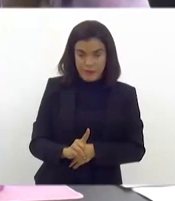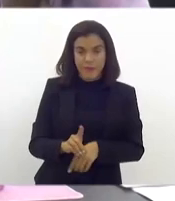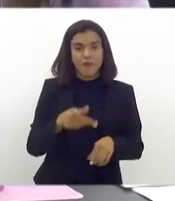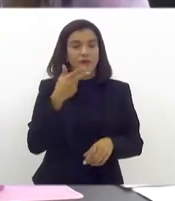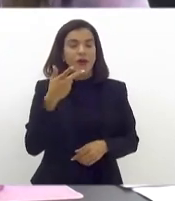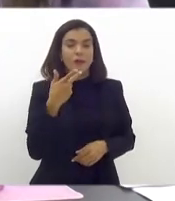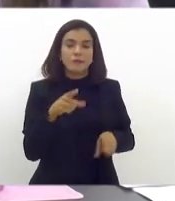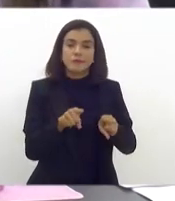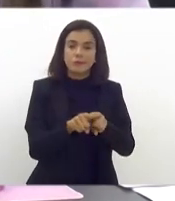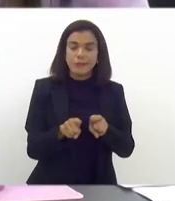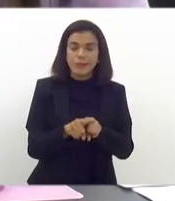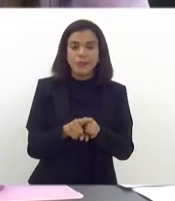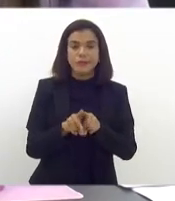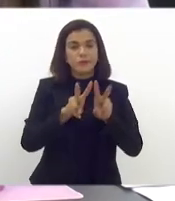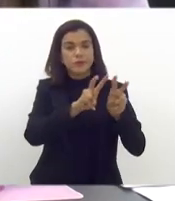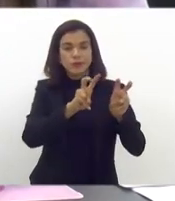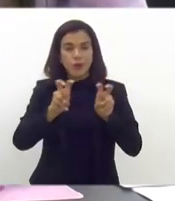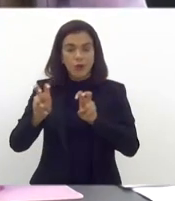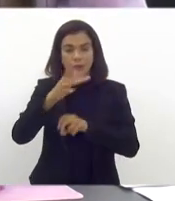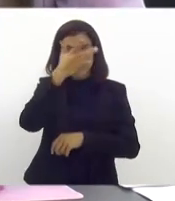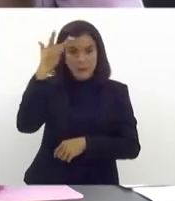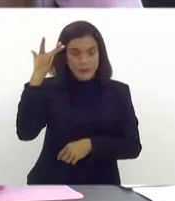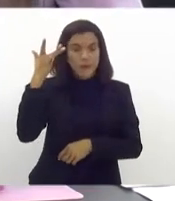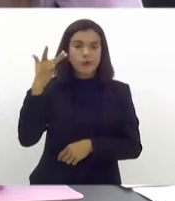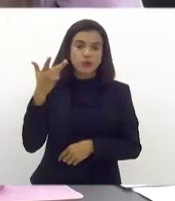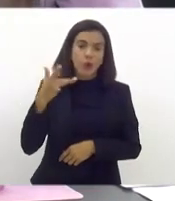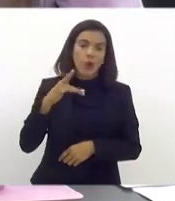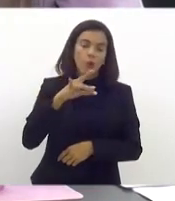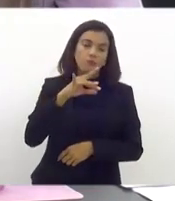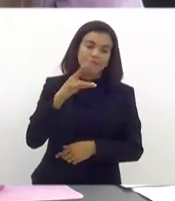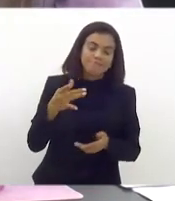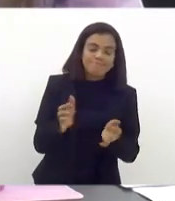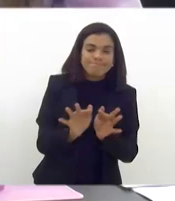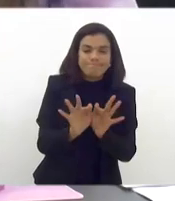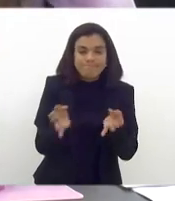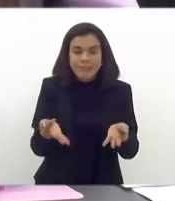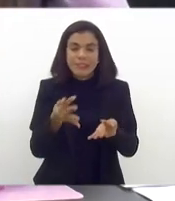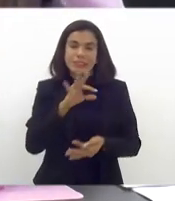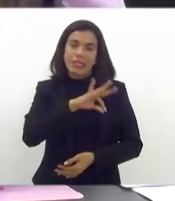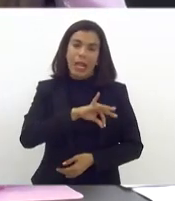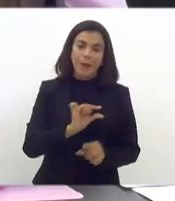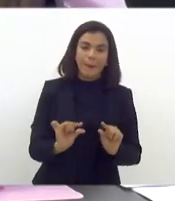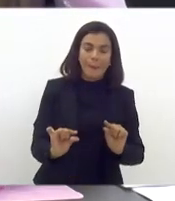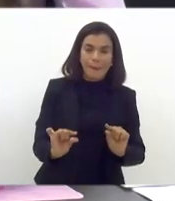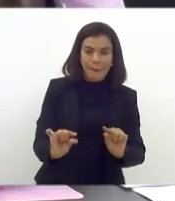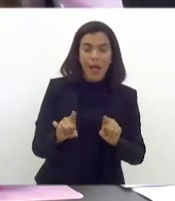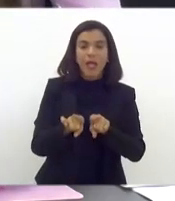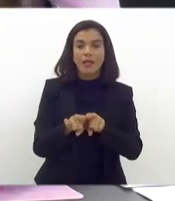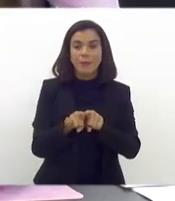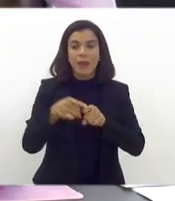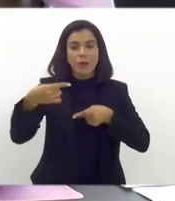quando falamos que as pessoas hipossuficientes, neste caso, precisam ter um cuidado especial. E é um